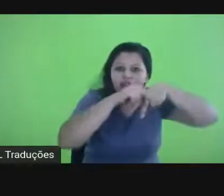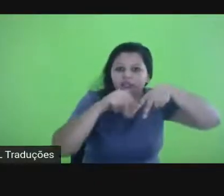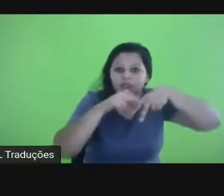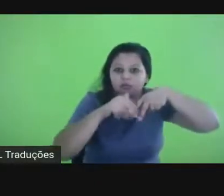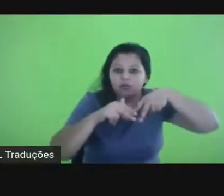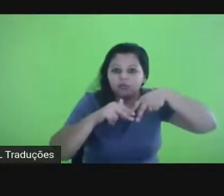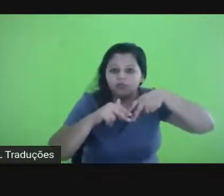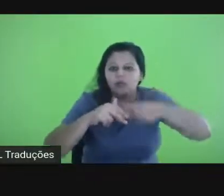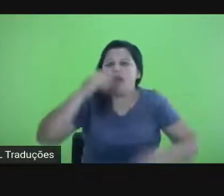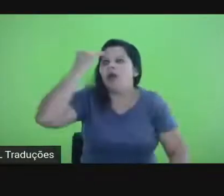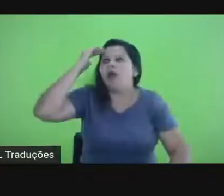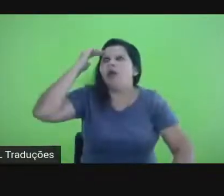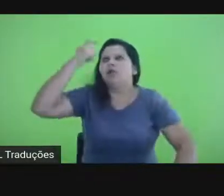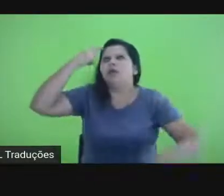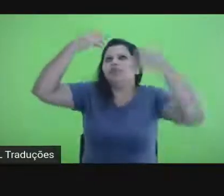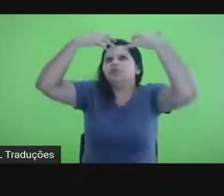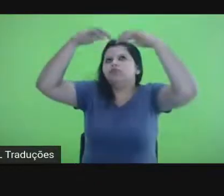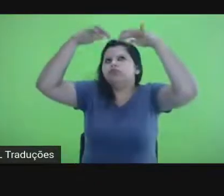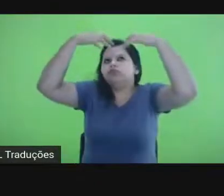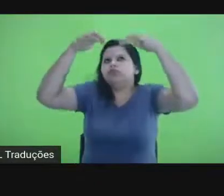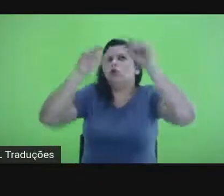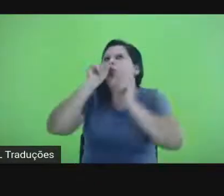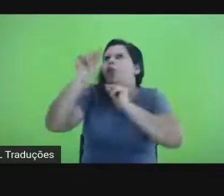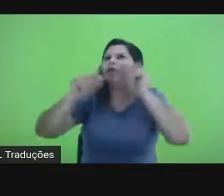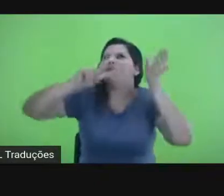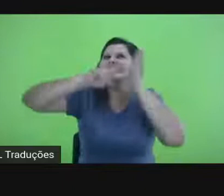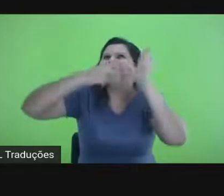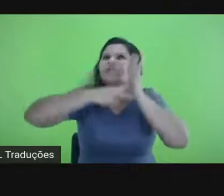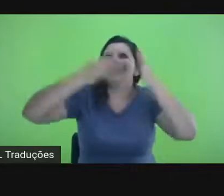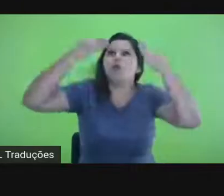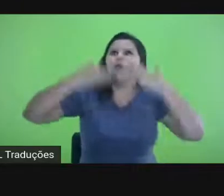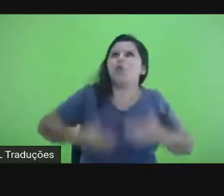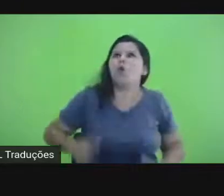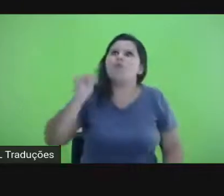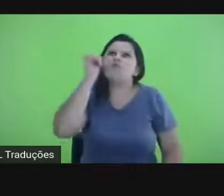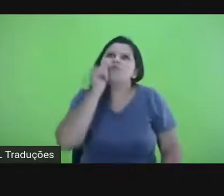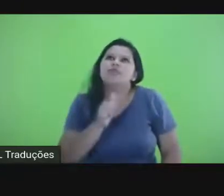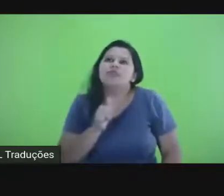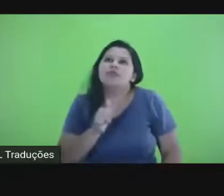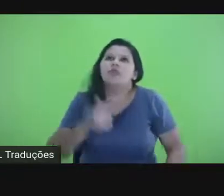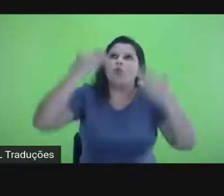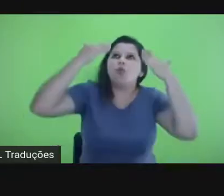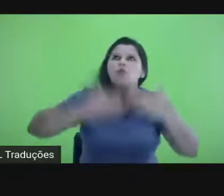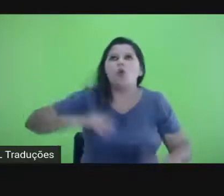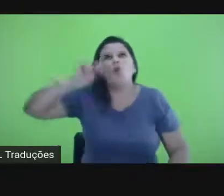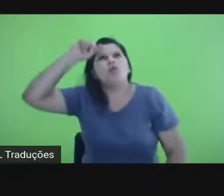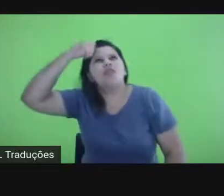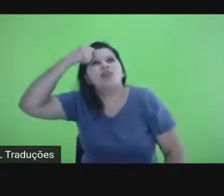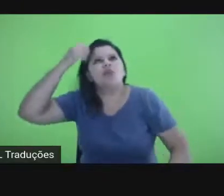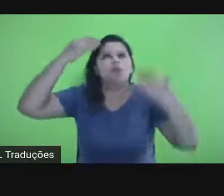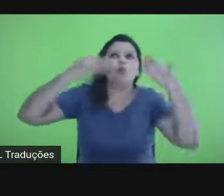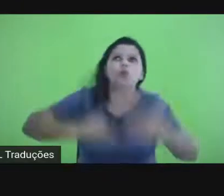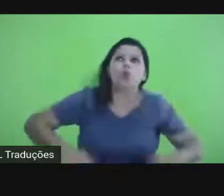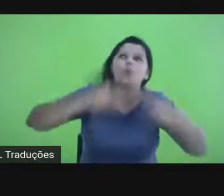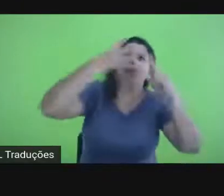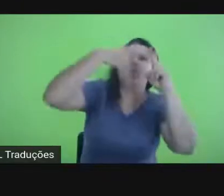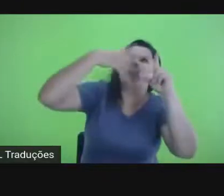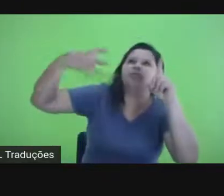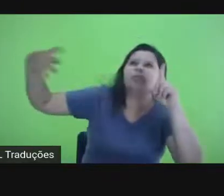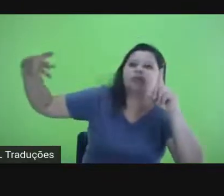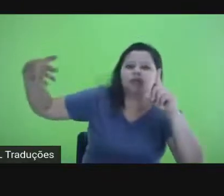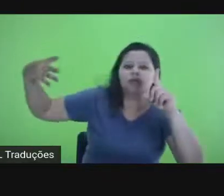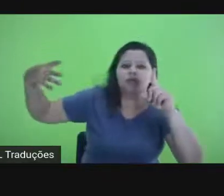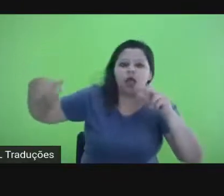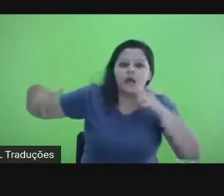exatamente o que significa um corpo feminino, um corpo negro, um corpo LGBT transitando pelos espaços da cidade e como que esse quilombo